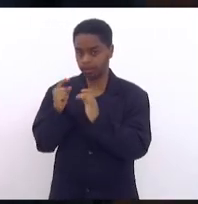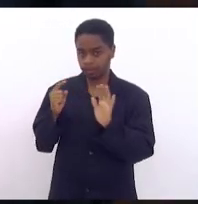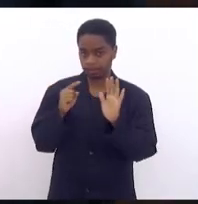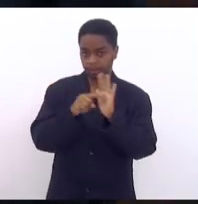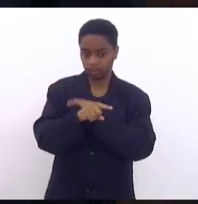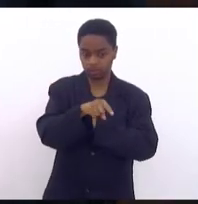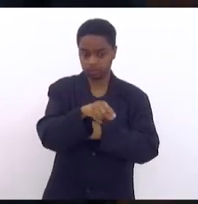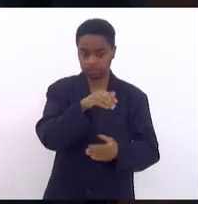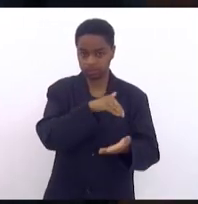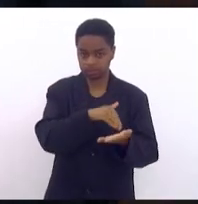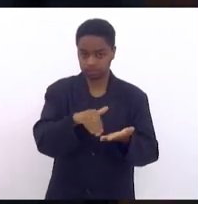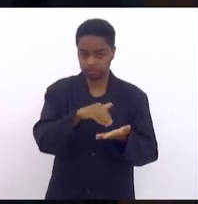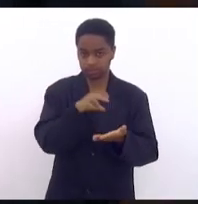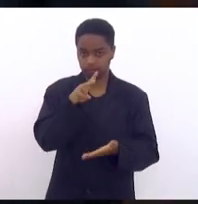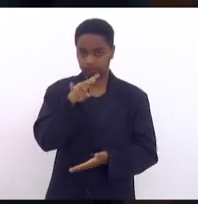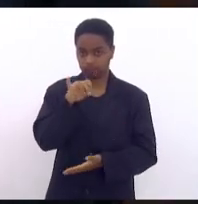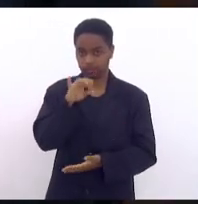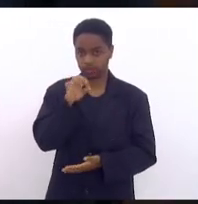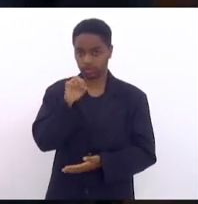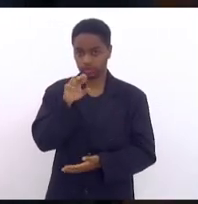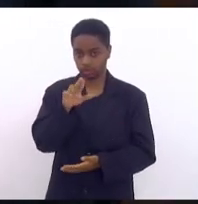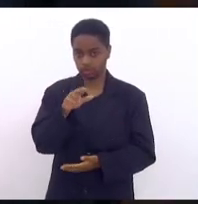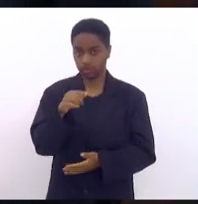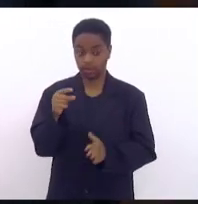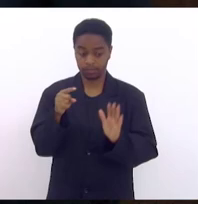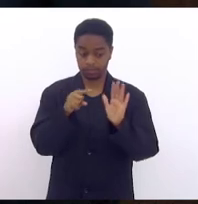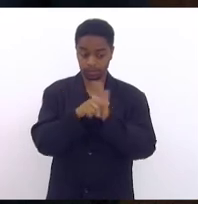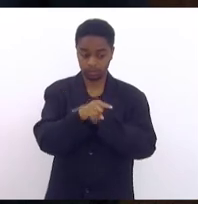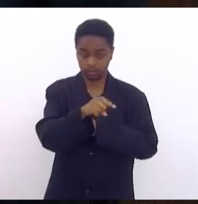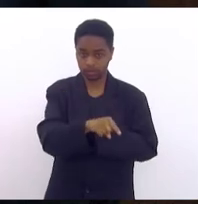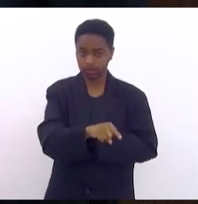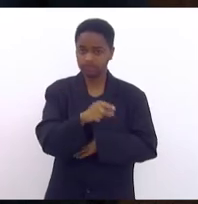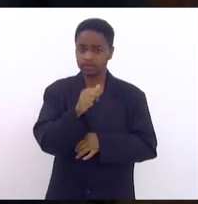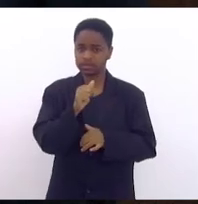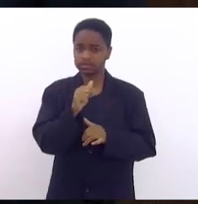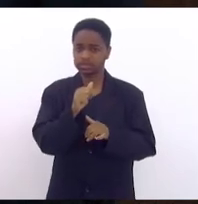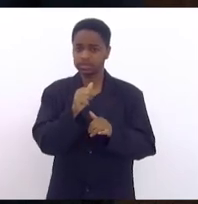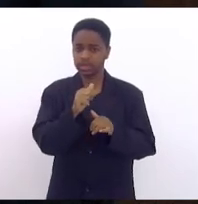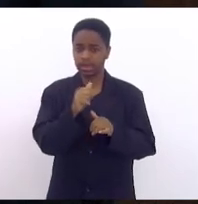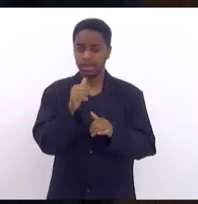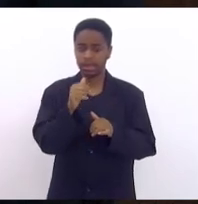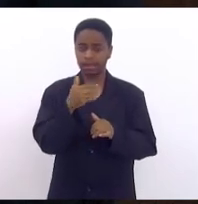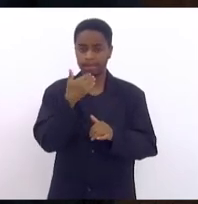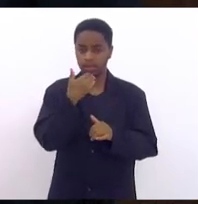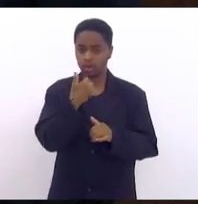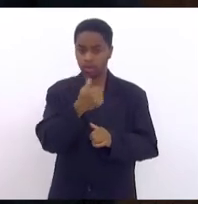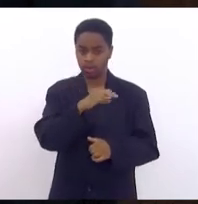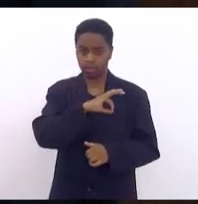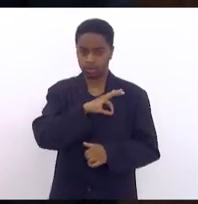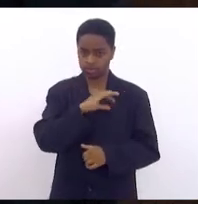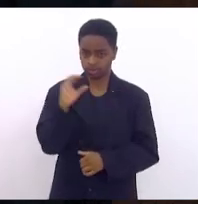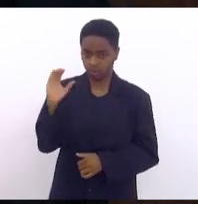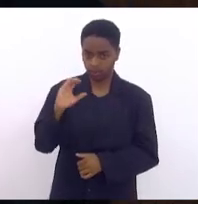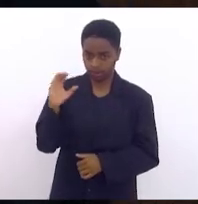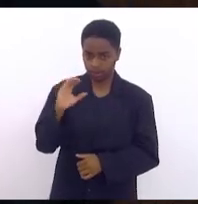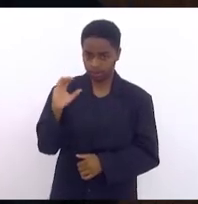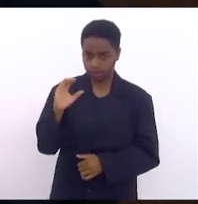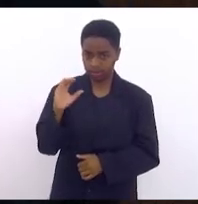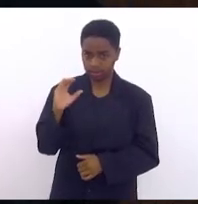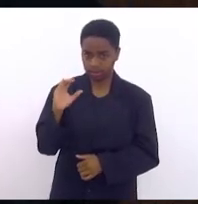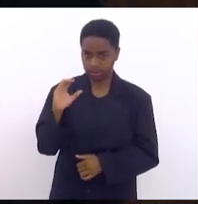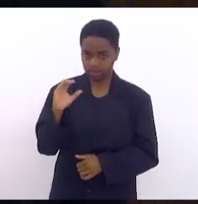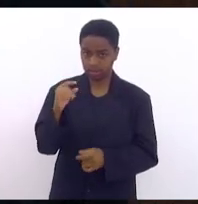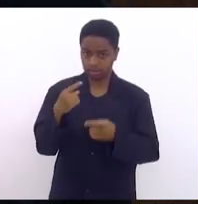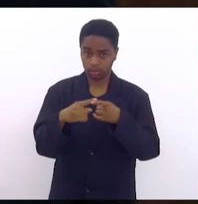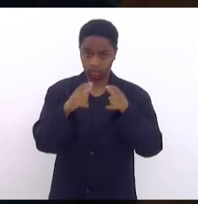dos Santos: secretário, o senhor vai reforçar o policiamento em Copacabana, que é